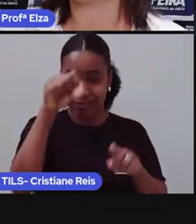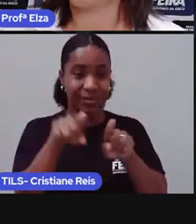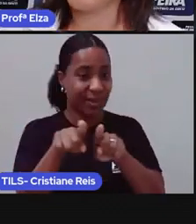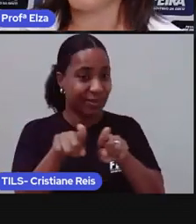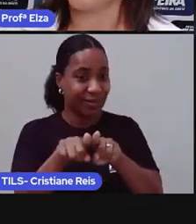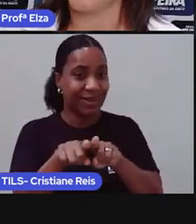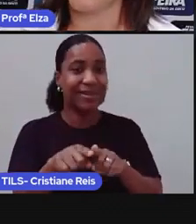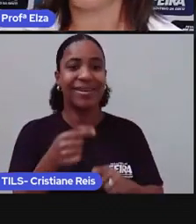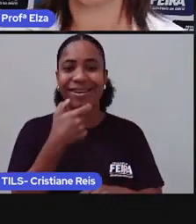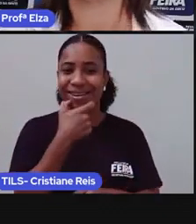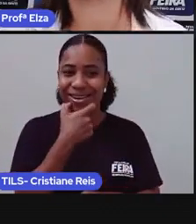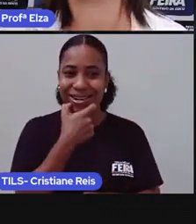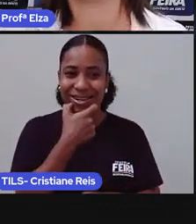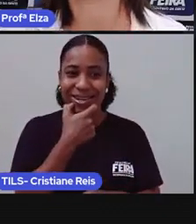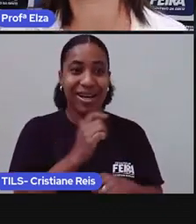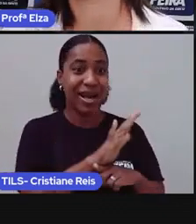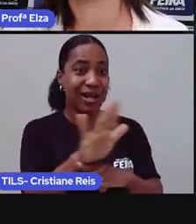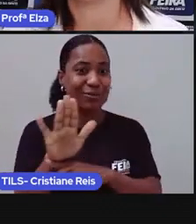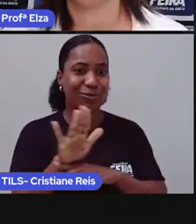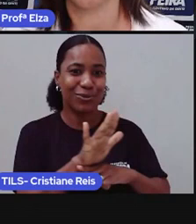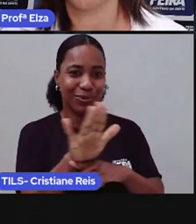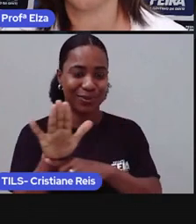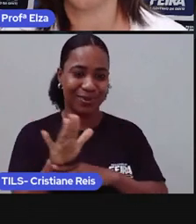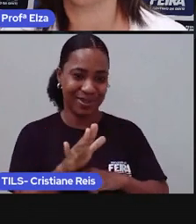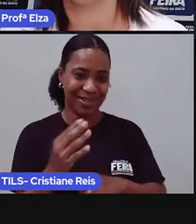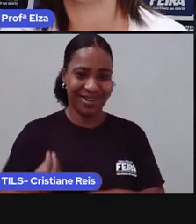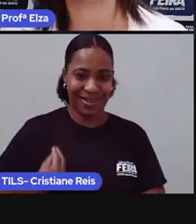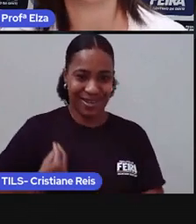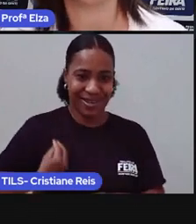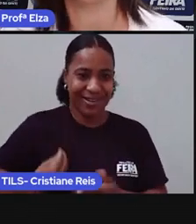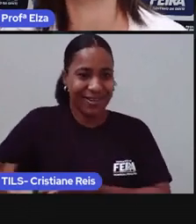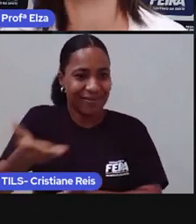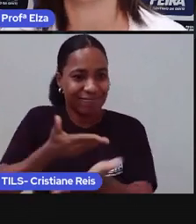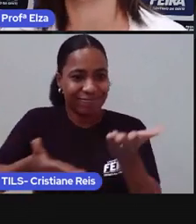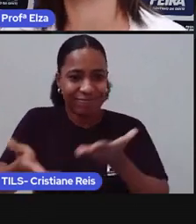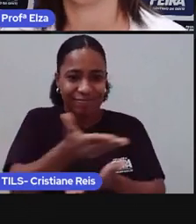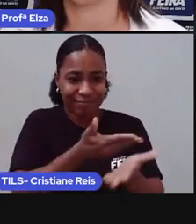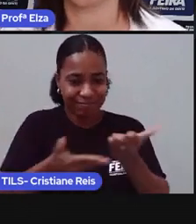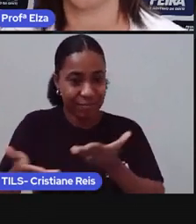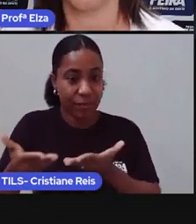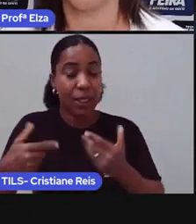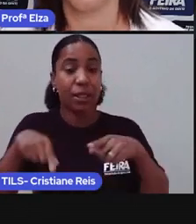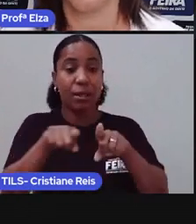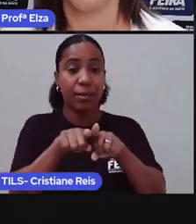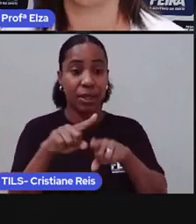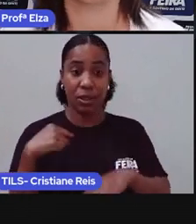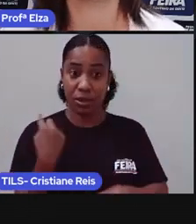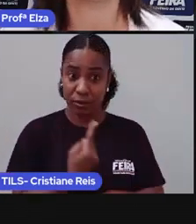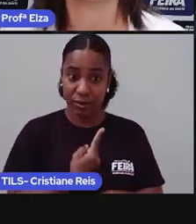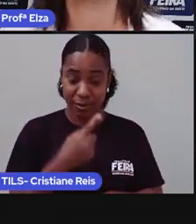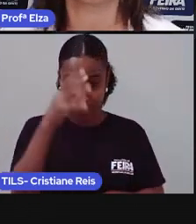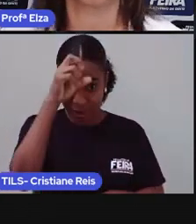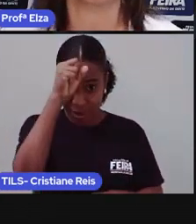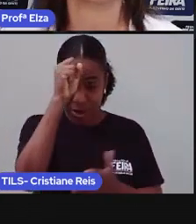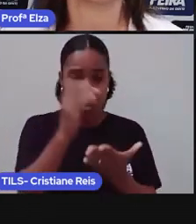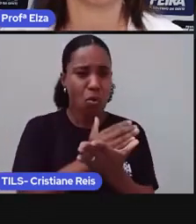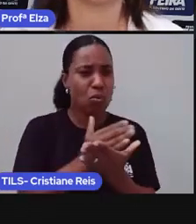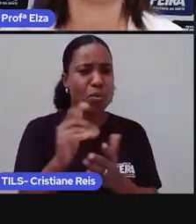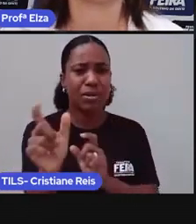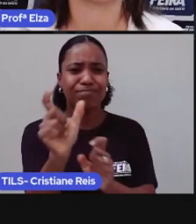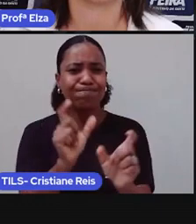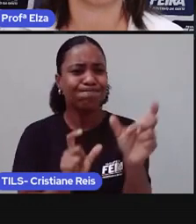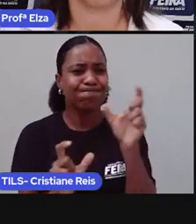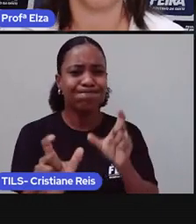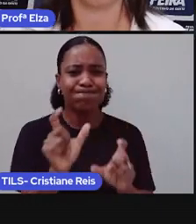Aprendemos também que palavras desta língua foram inseridas em nosso léxico, no nosso conjunto de